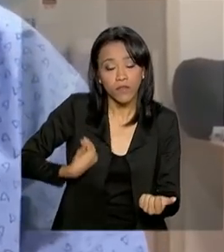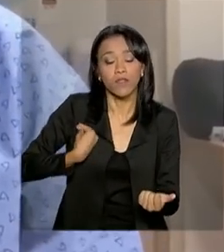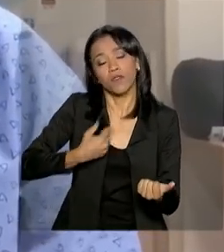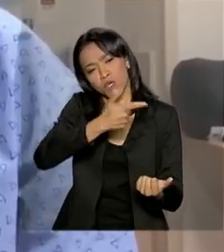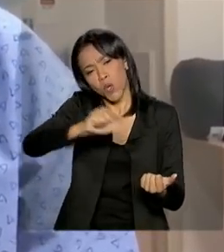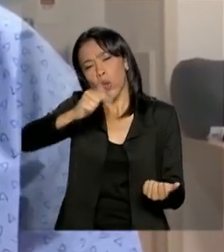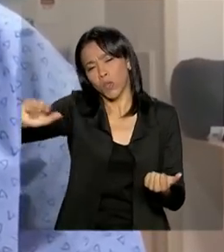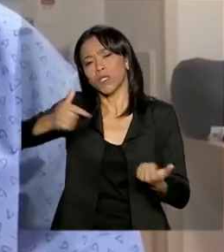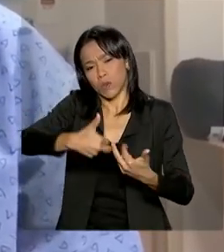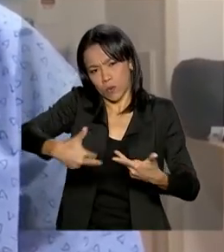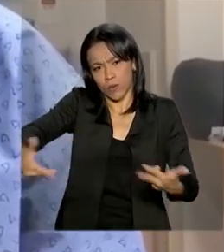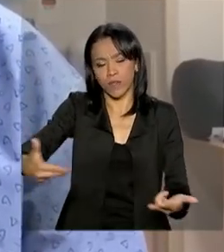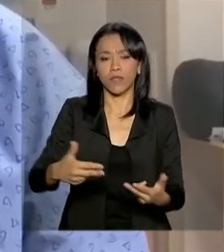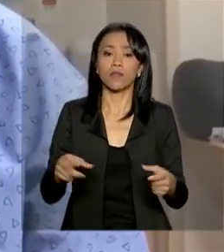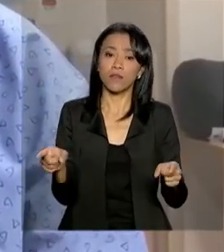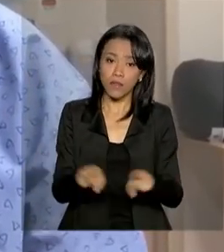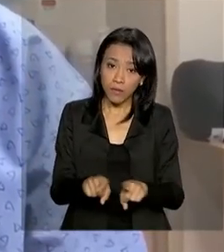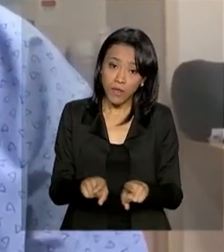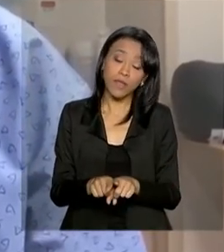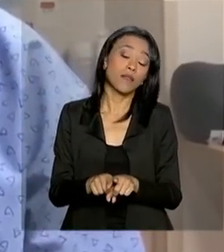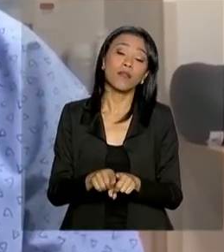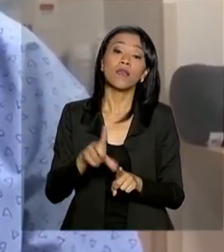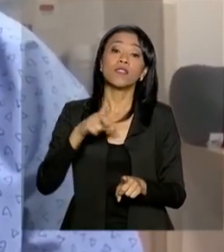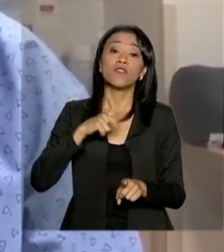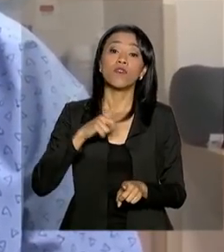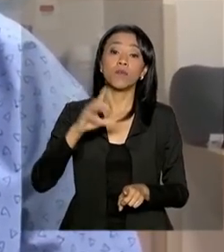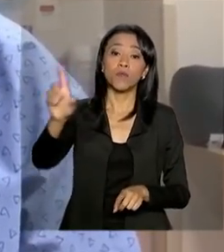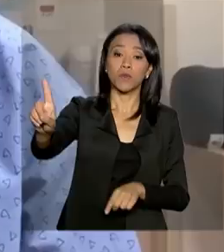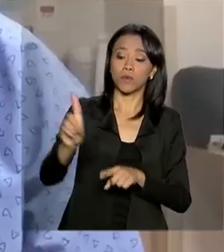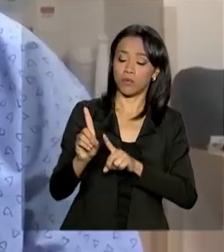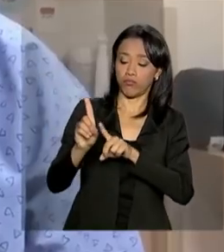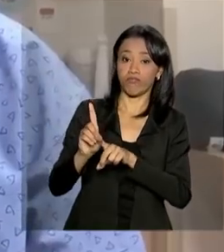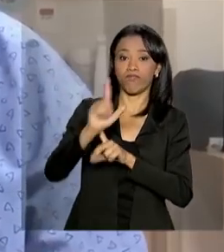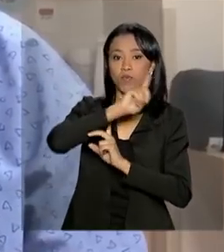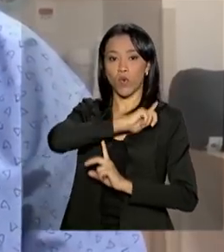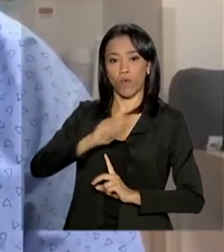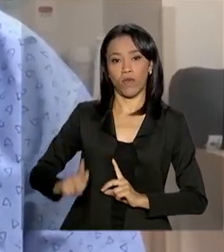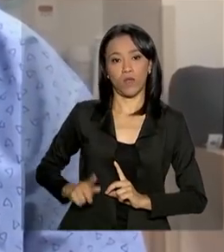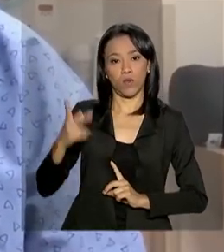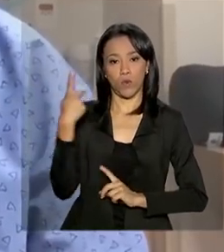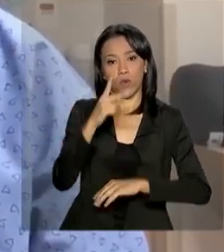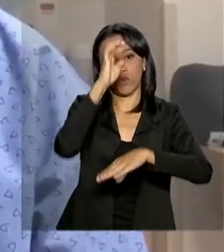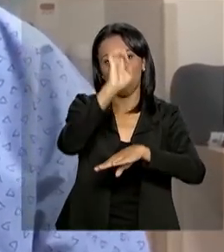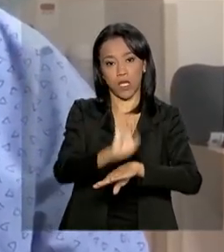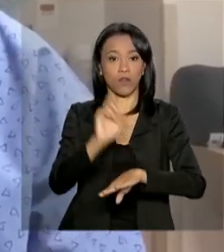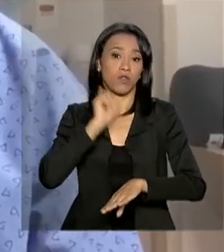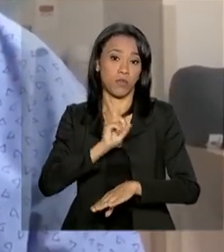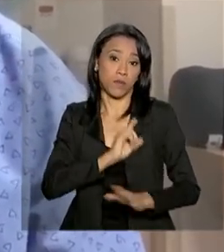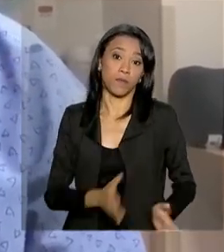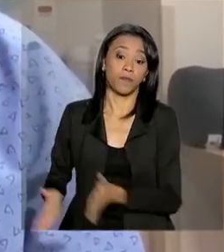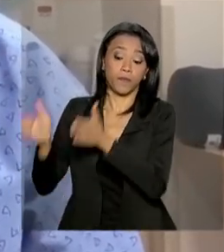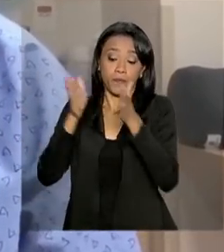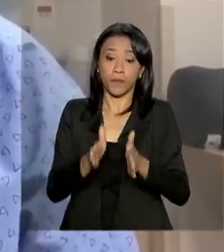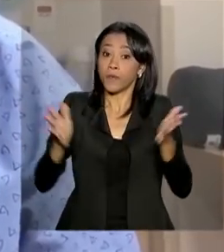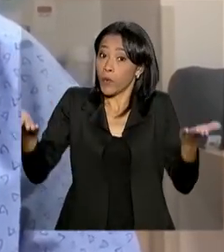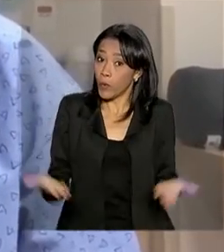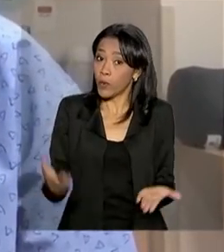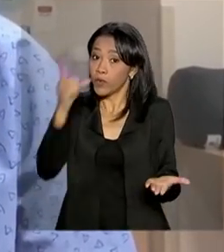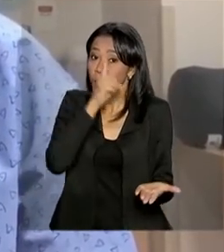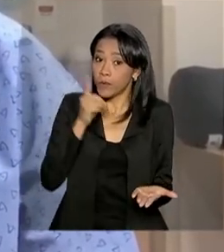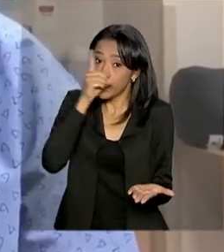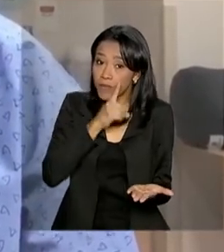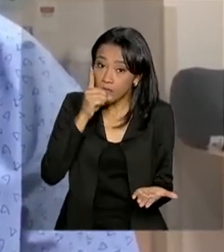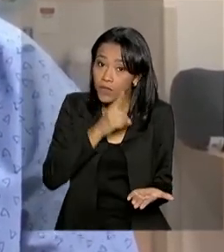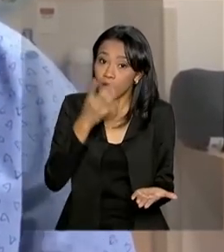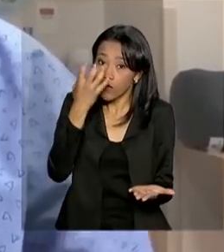Tivemos também, obviamente, né, partiu na frente o governador de Minas Gerais. Bem, hoje, domingo, vamos